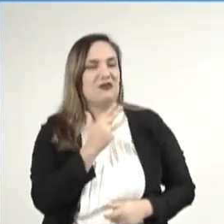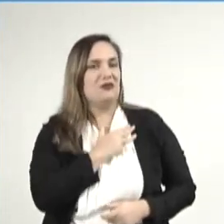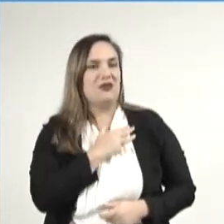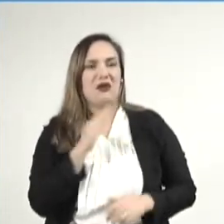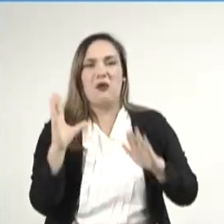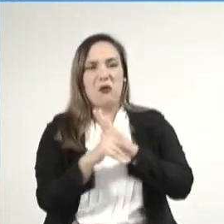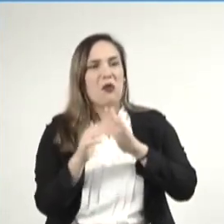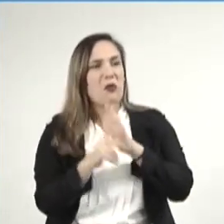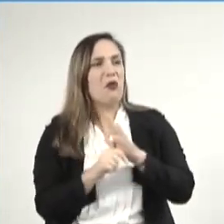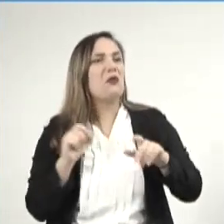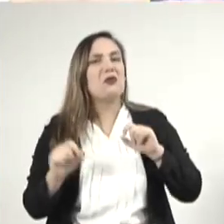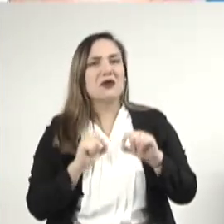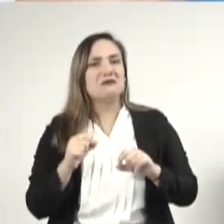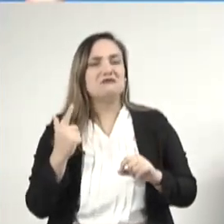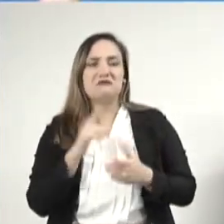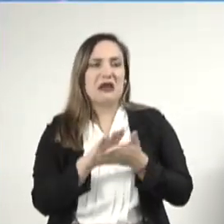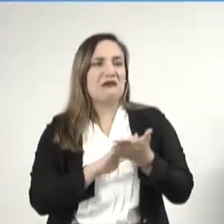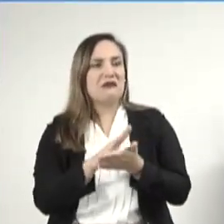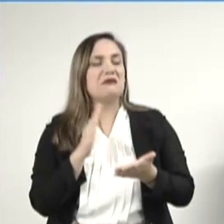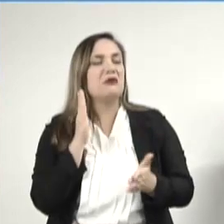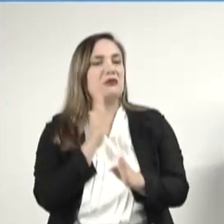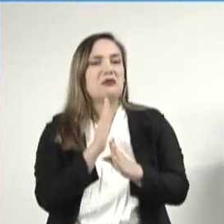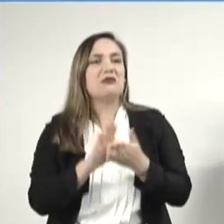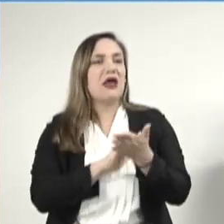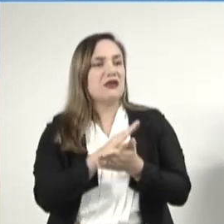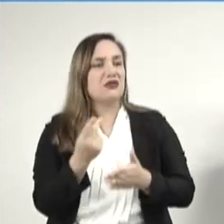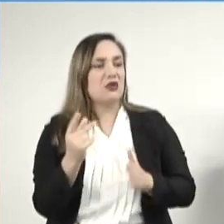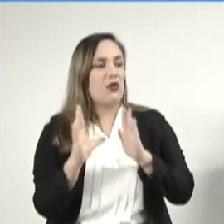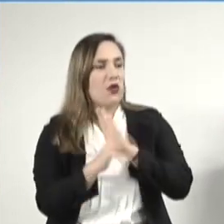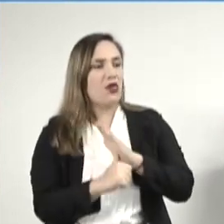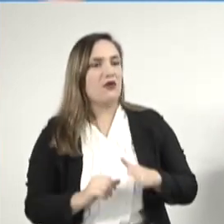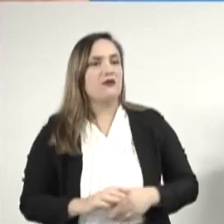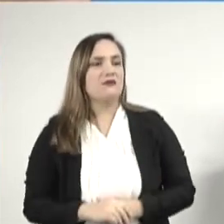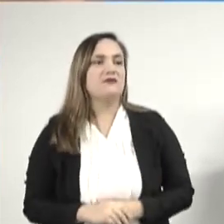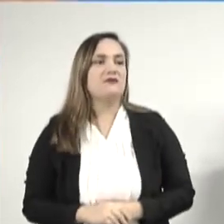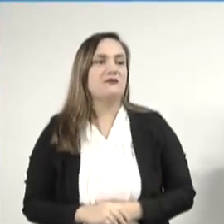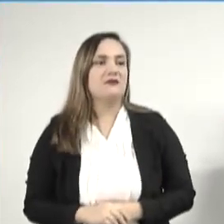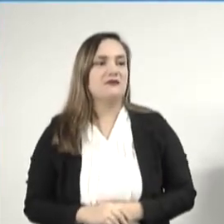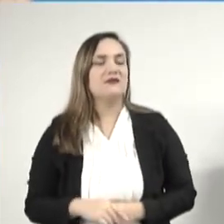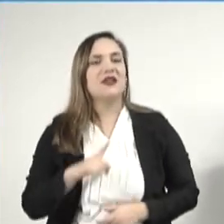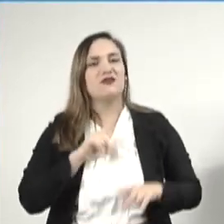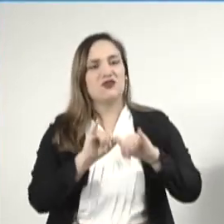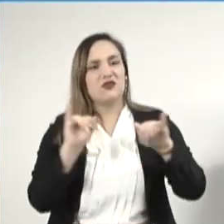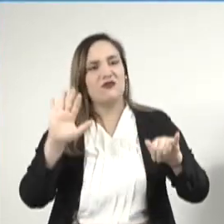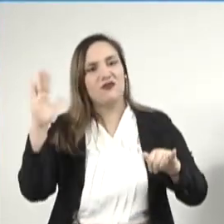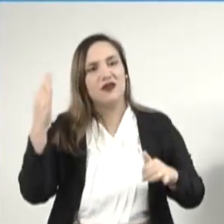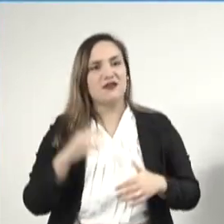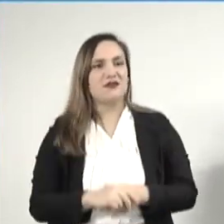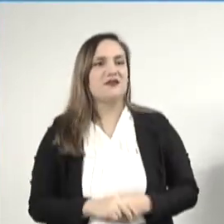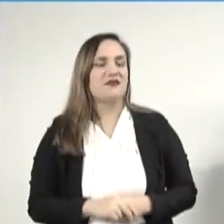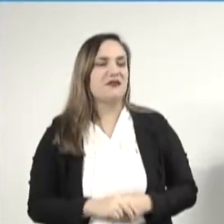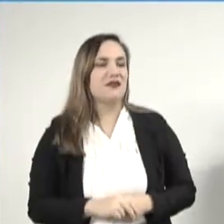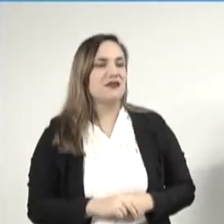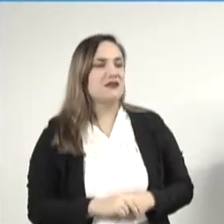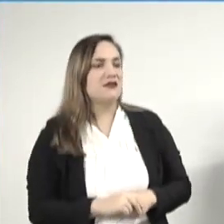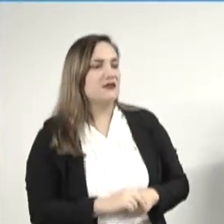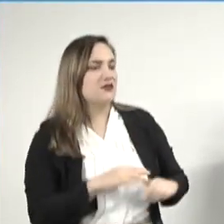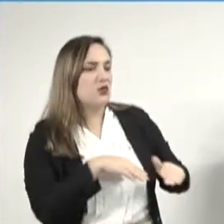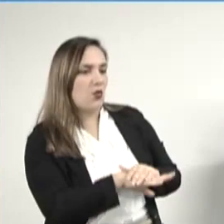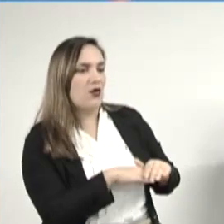que ele roubou, ninguém achou dinheiro que ele roubou. Teve fake news falando que escondeu lá